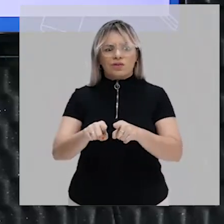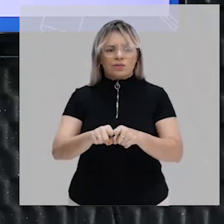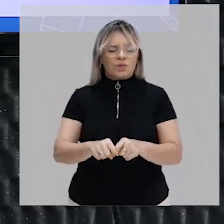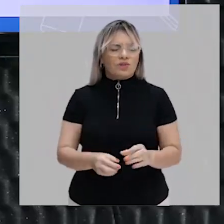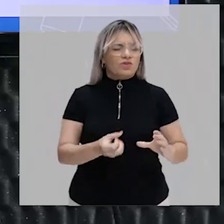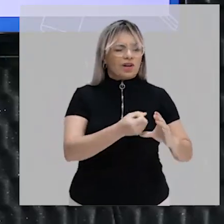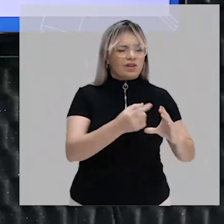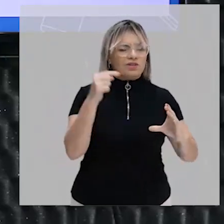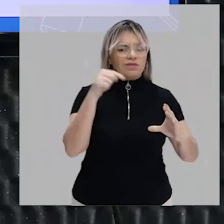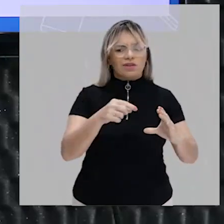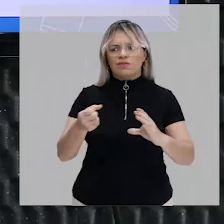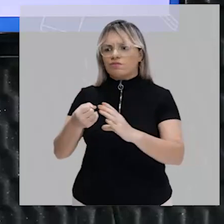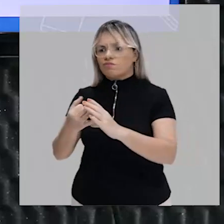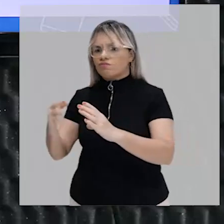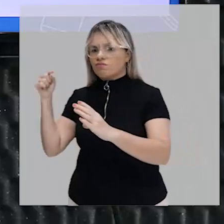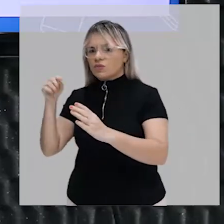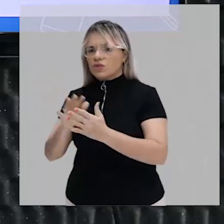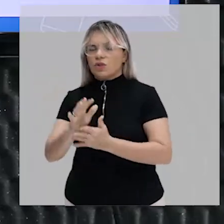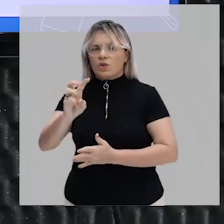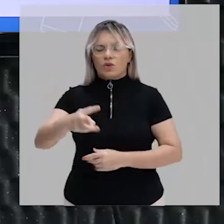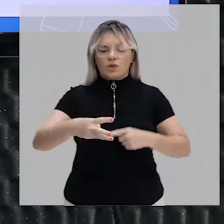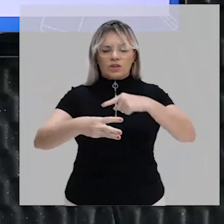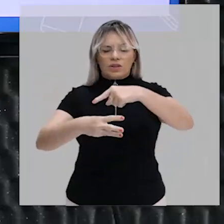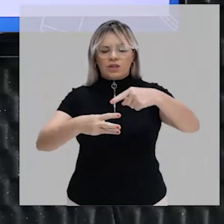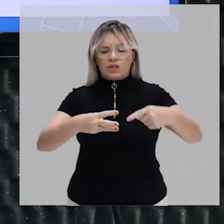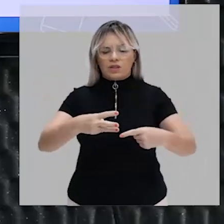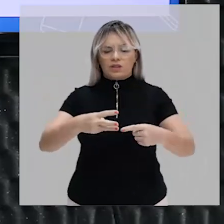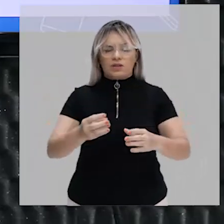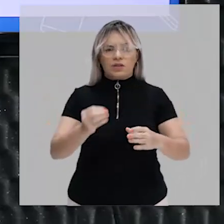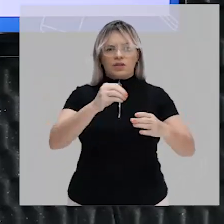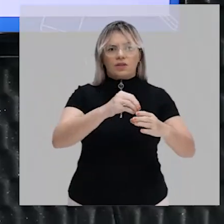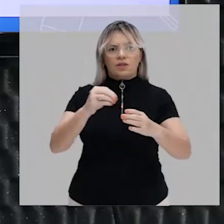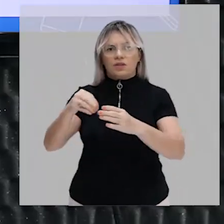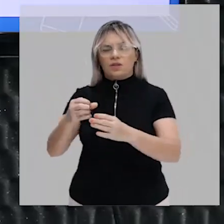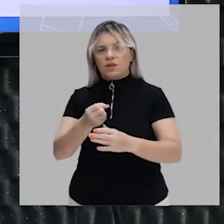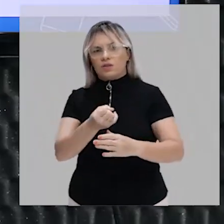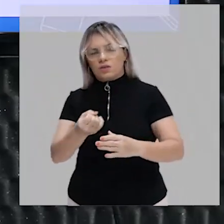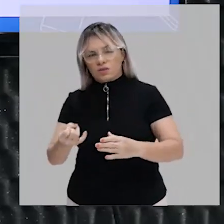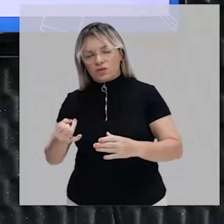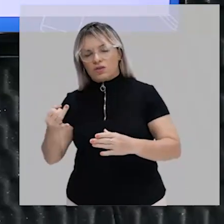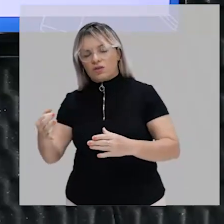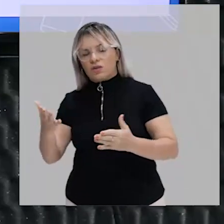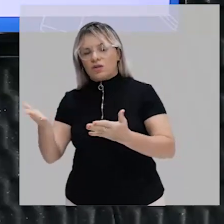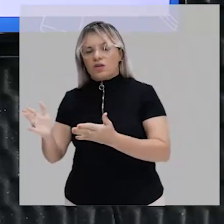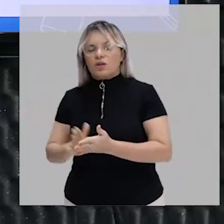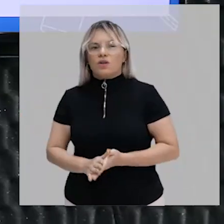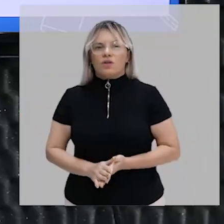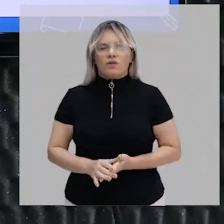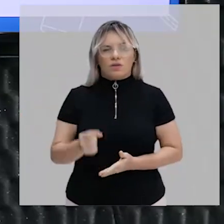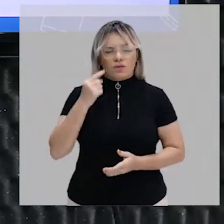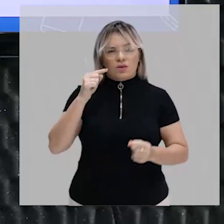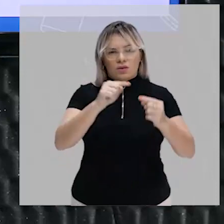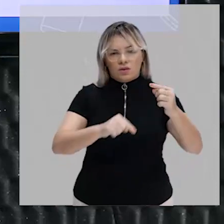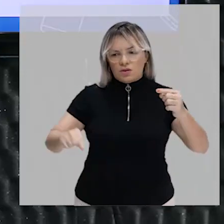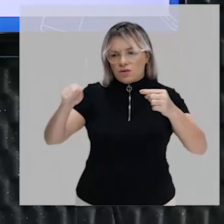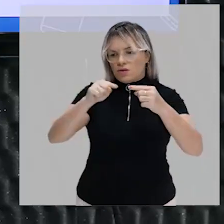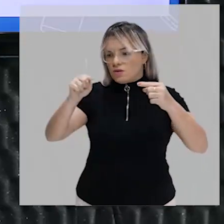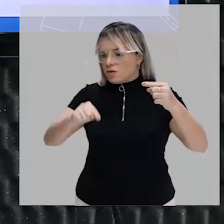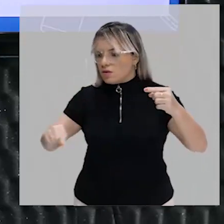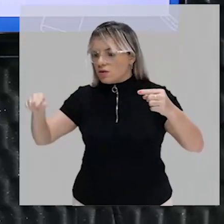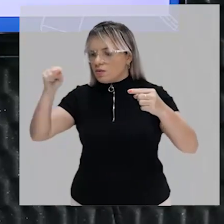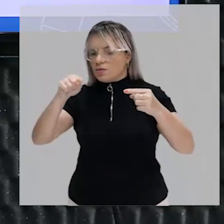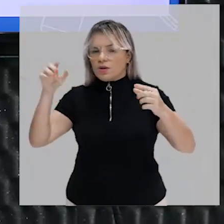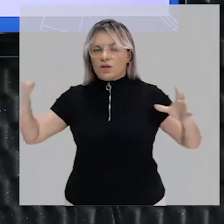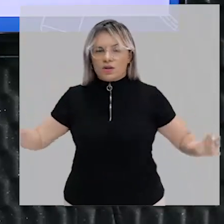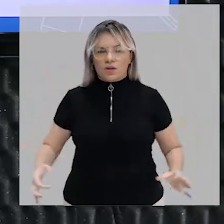interseção. Tá? Se eu fosse representar, inclusive, em diagramas, como a gente vai ver daqui a pouquinho, você ia perceber que, por conta dessa interseção, eu